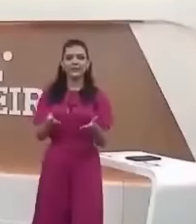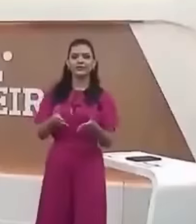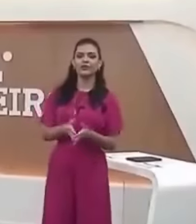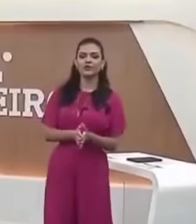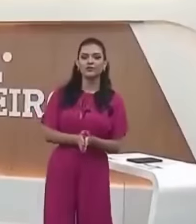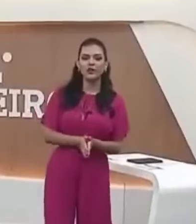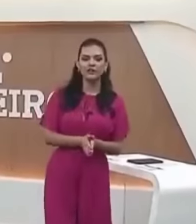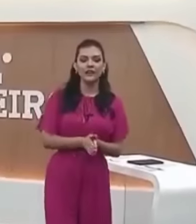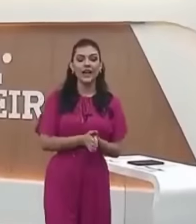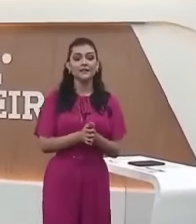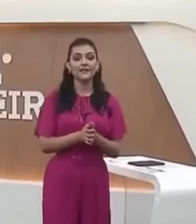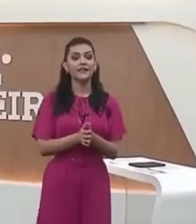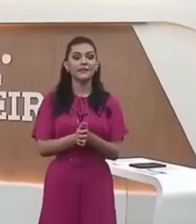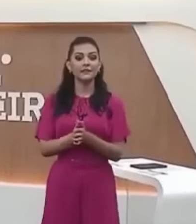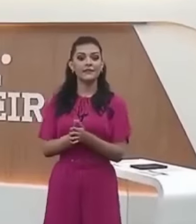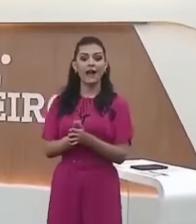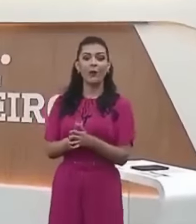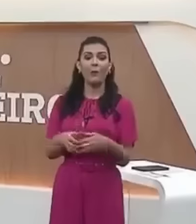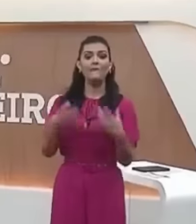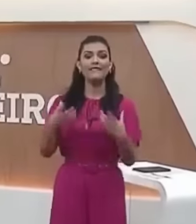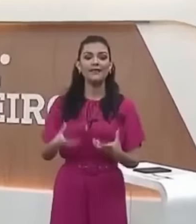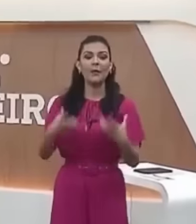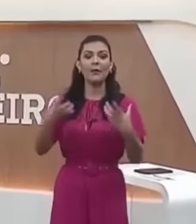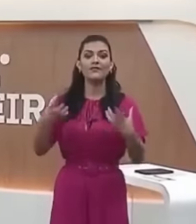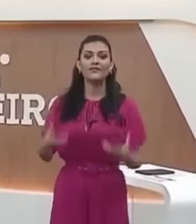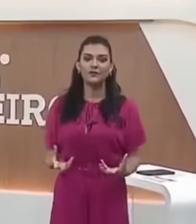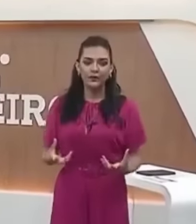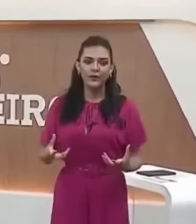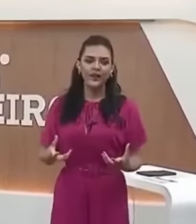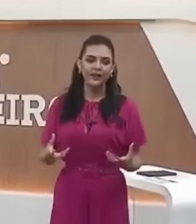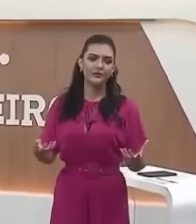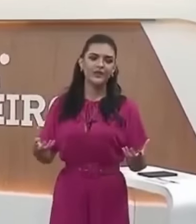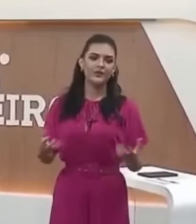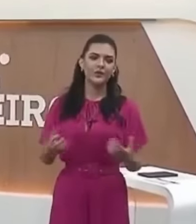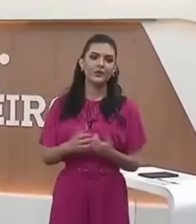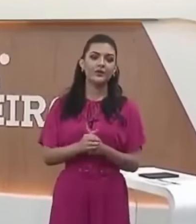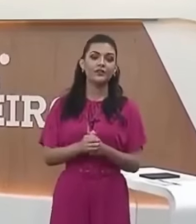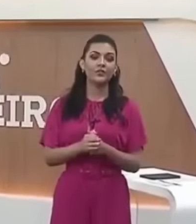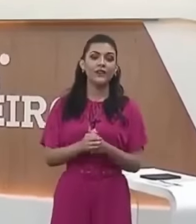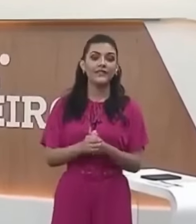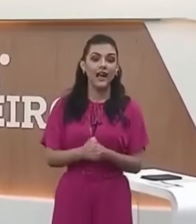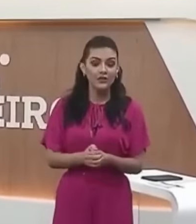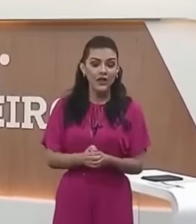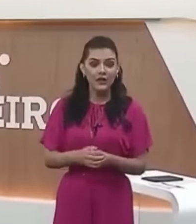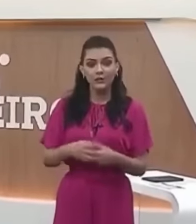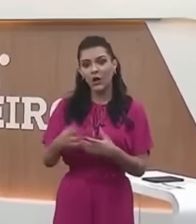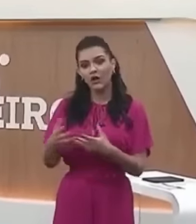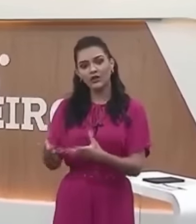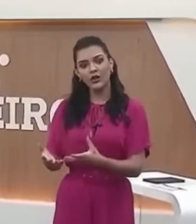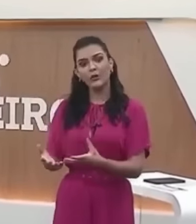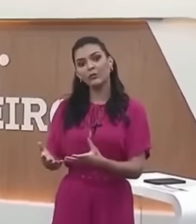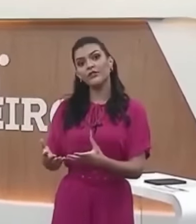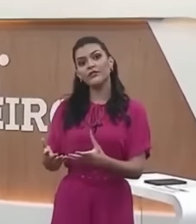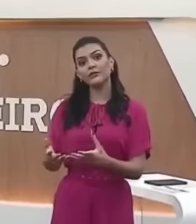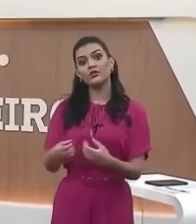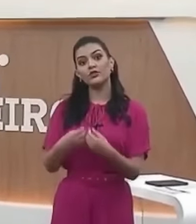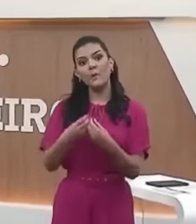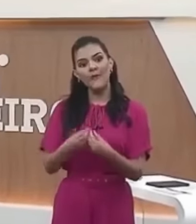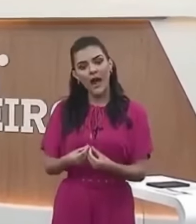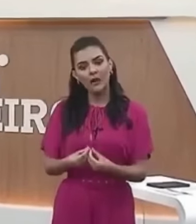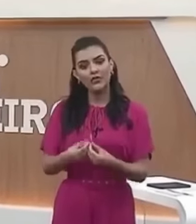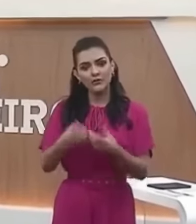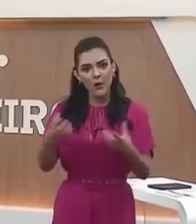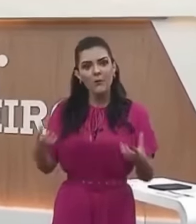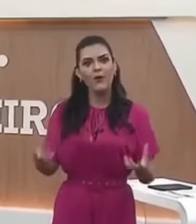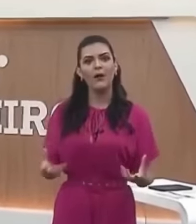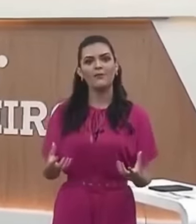Aqui no JJ, a série especial Missão Possível, Educação Pública de Qualidade, que mostra como o município de